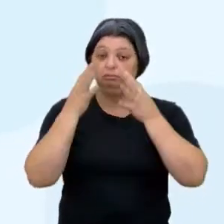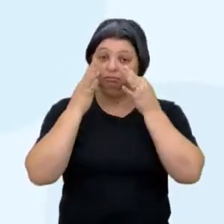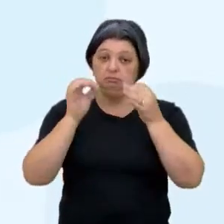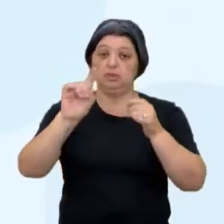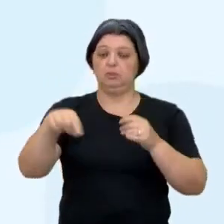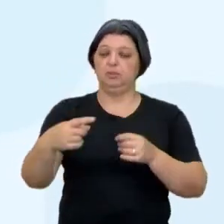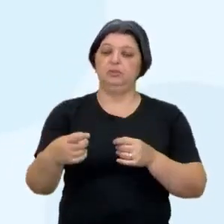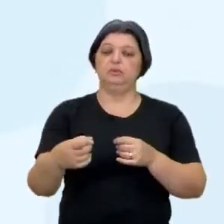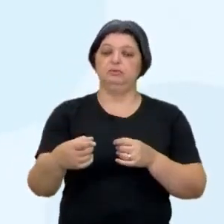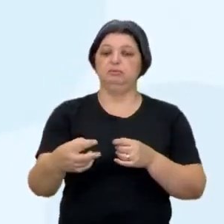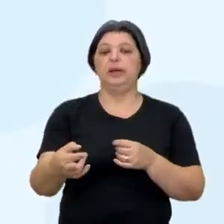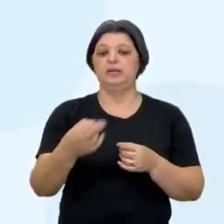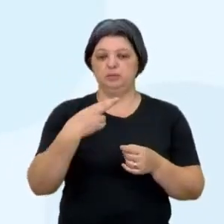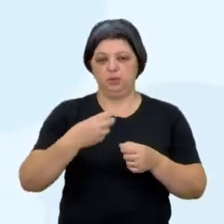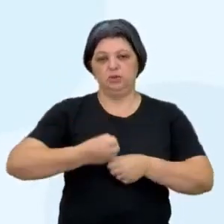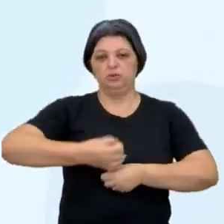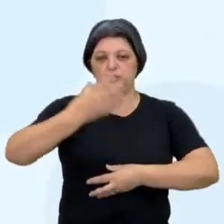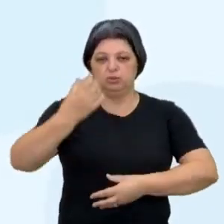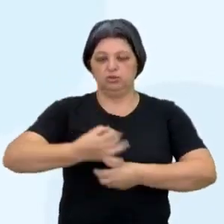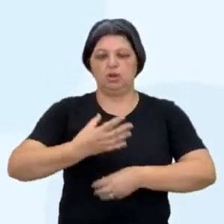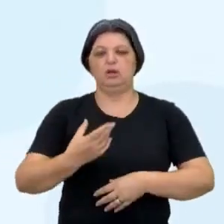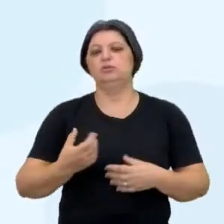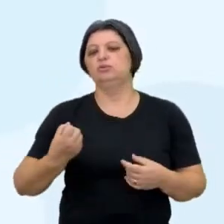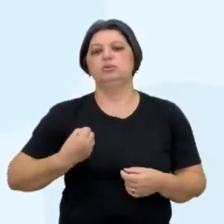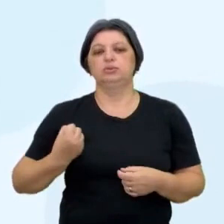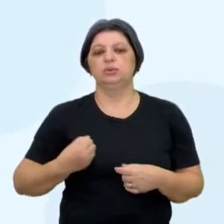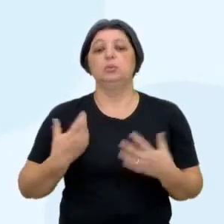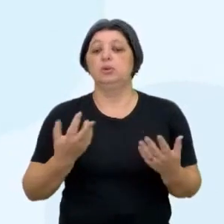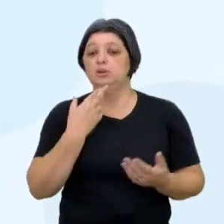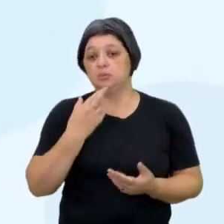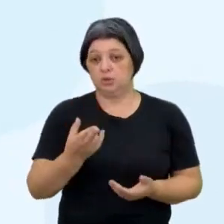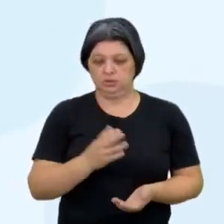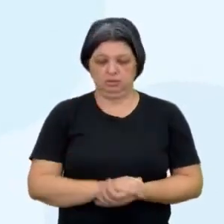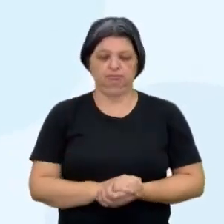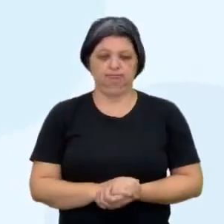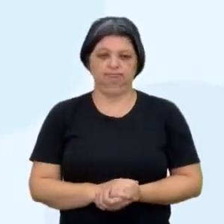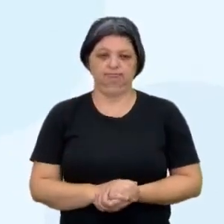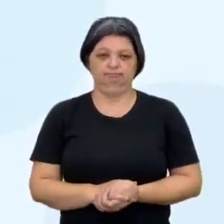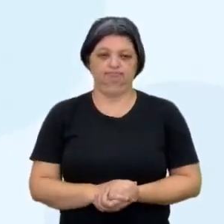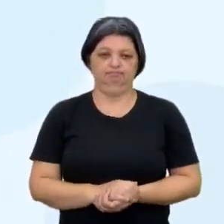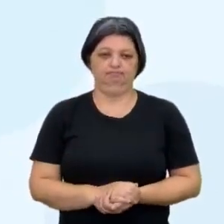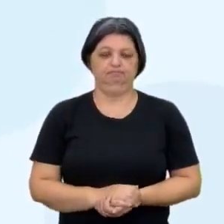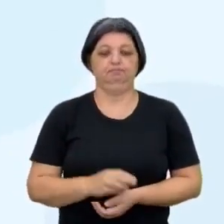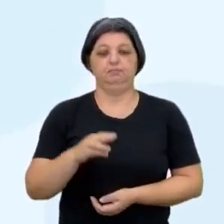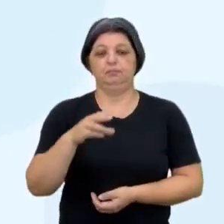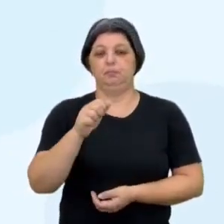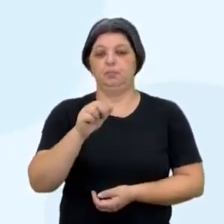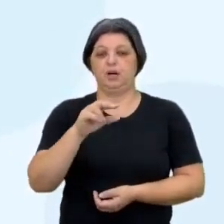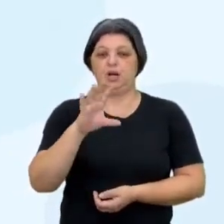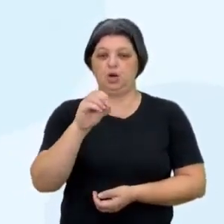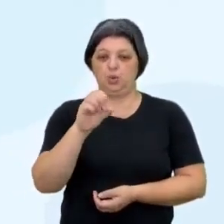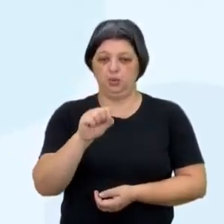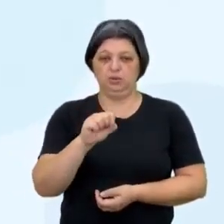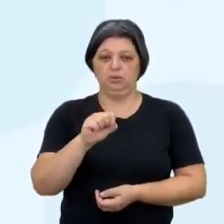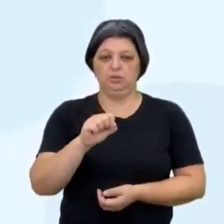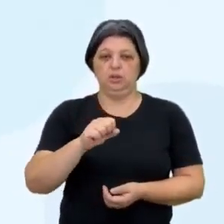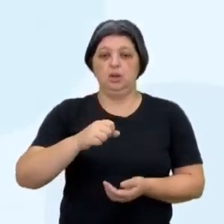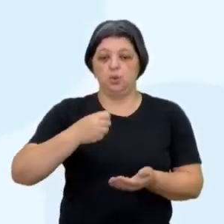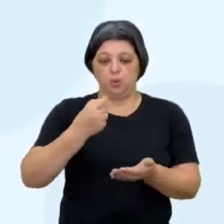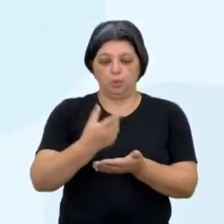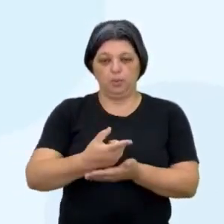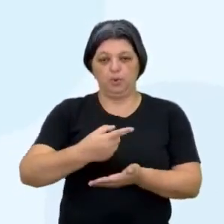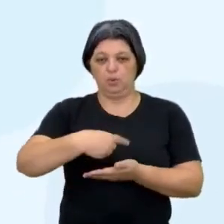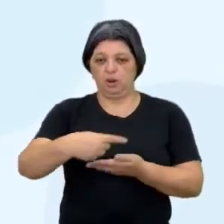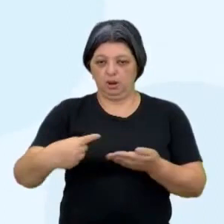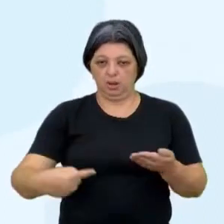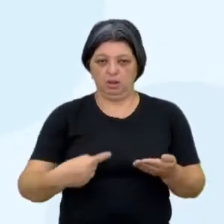mim no chat quanto é que vocês acharam. Então ficou assim, ó. Marcos comprou um caderno por